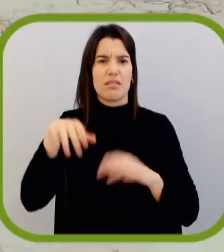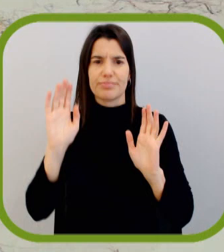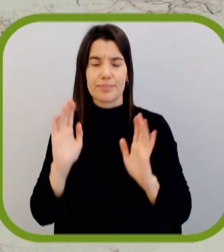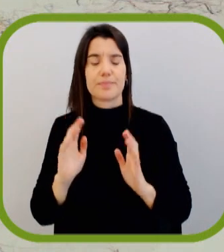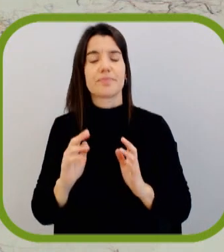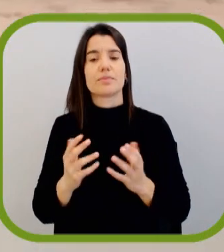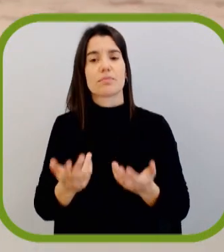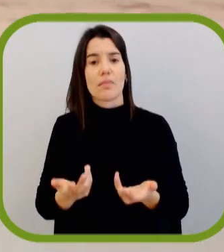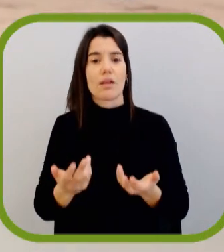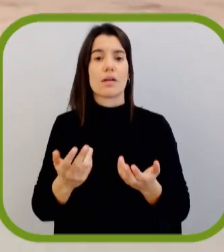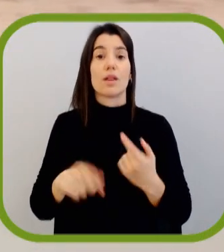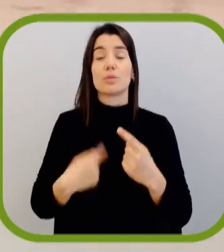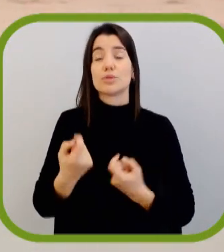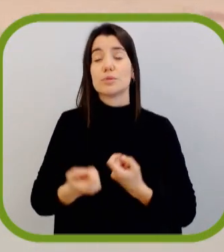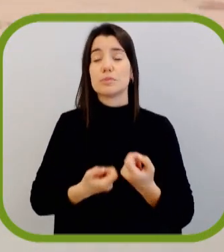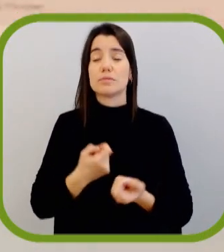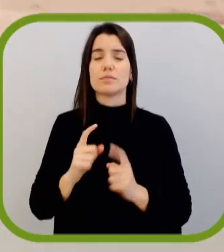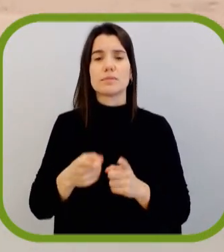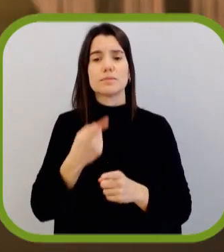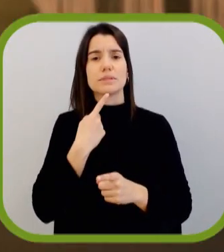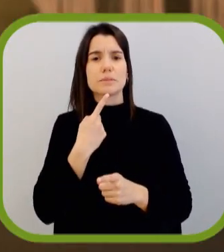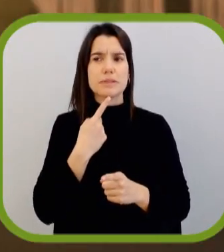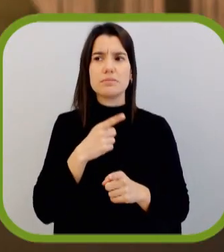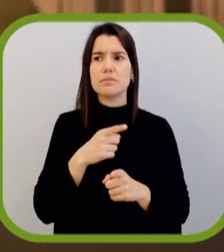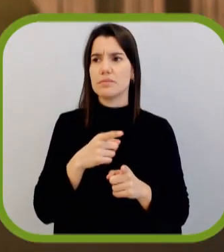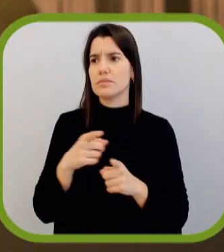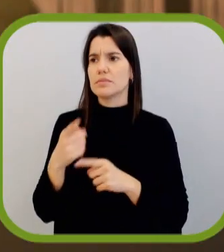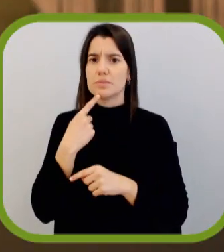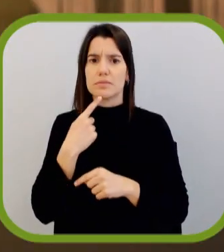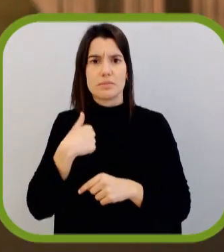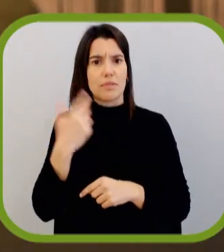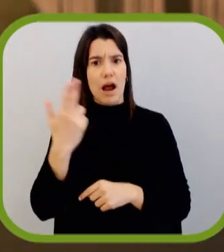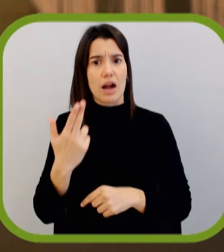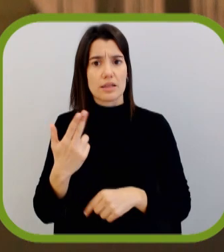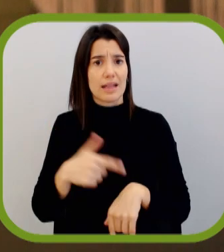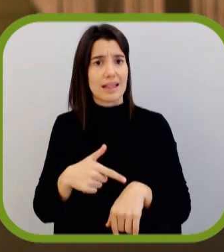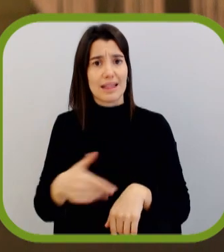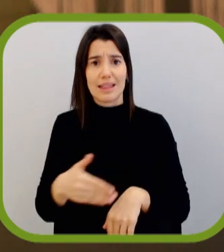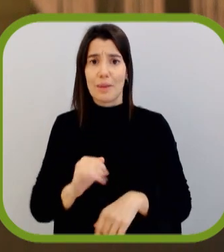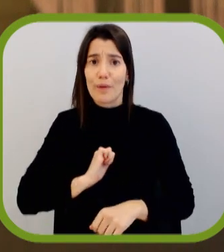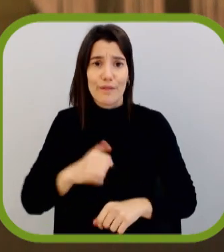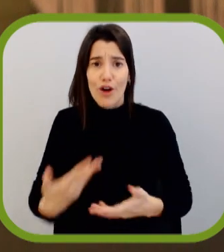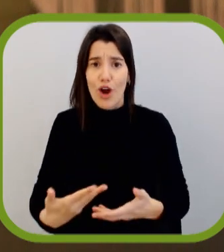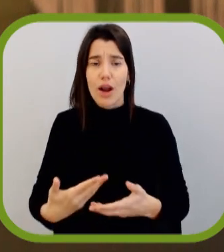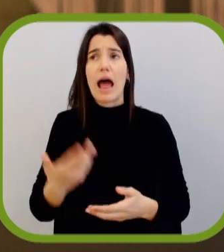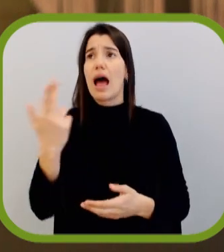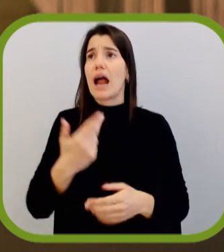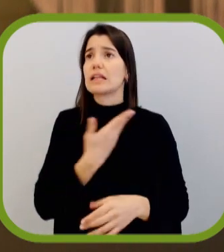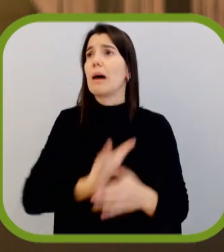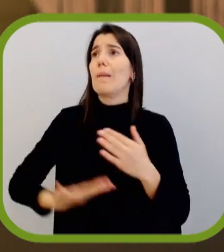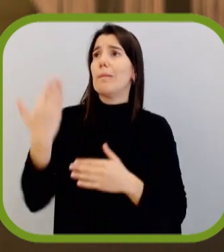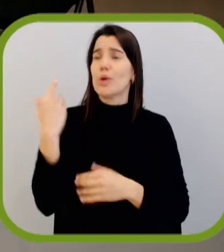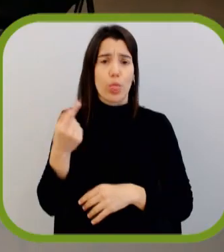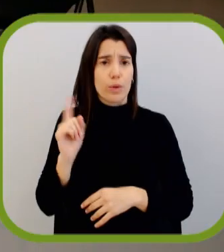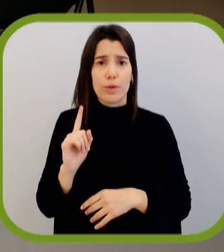nada, etc. As pessoas começam a perceber as coisas e começam a perceber que eu faço uma arte do meu tempo, não faço a arte do século